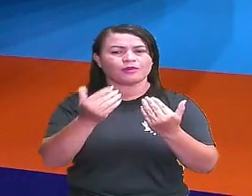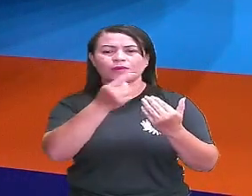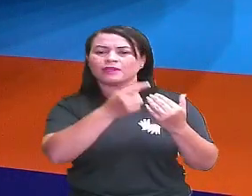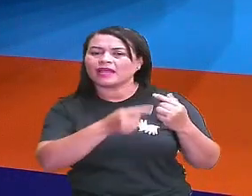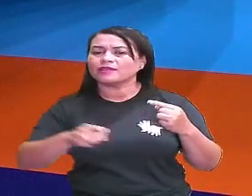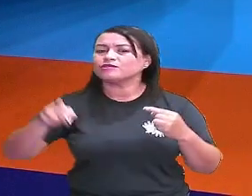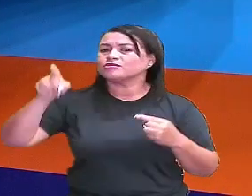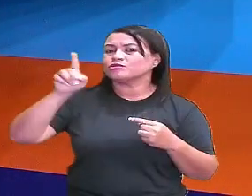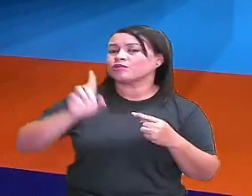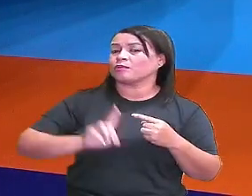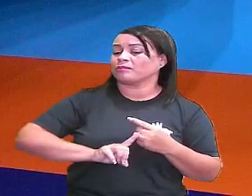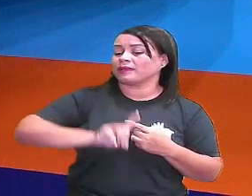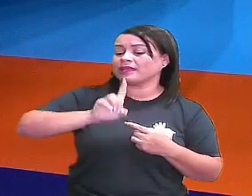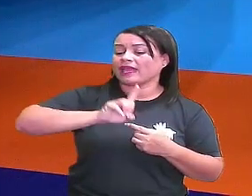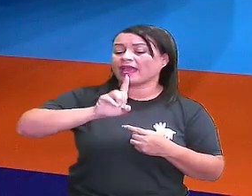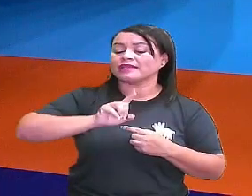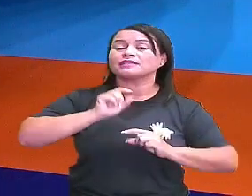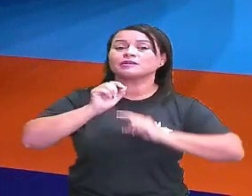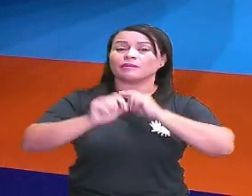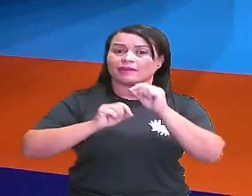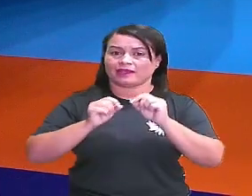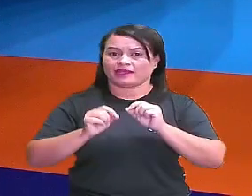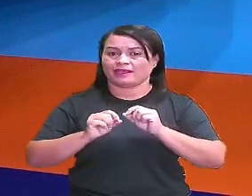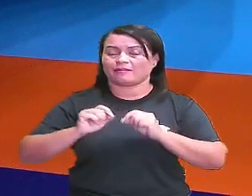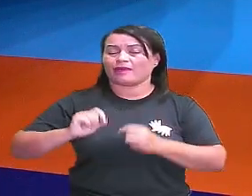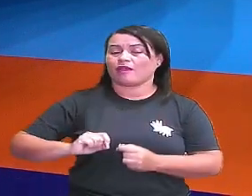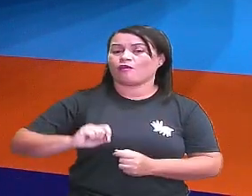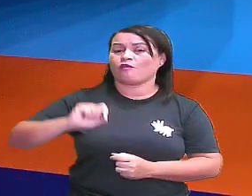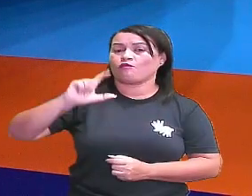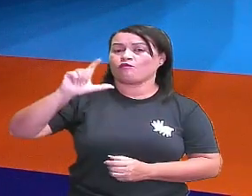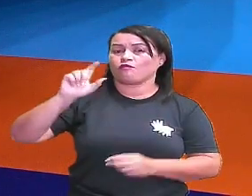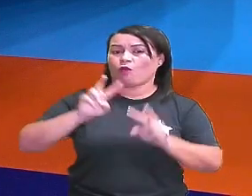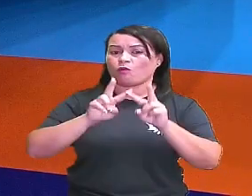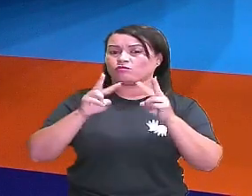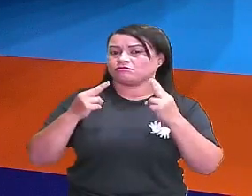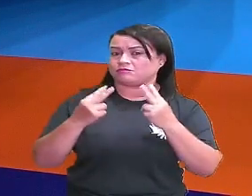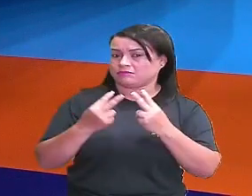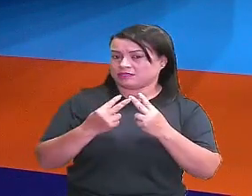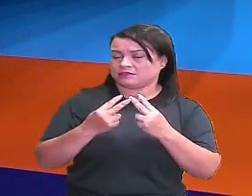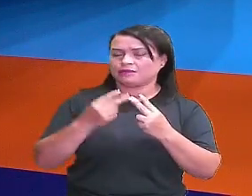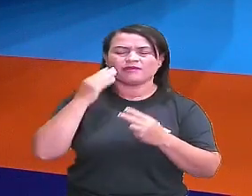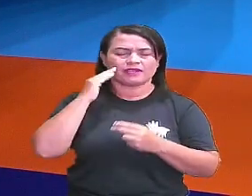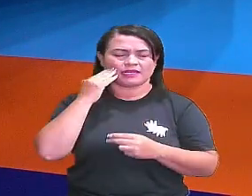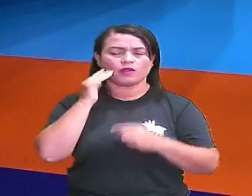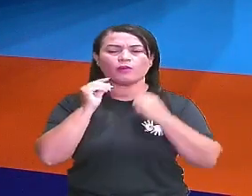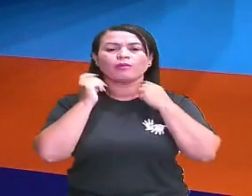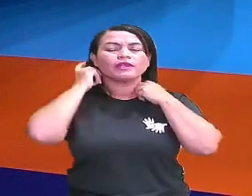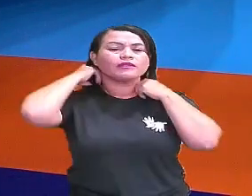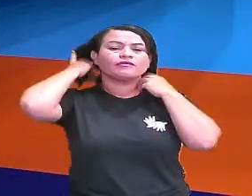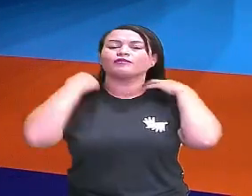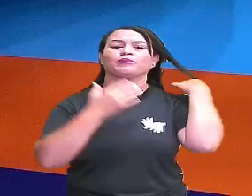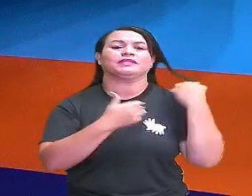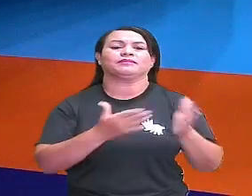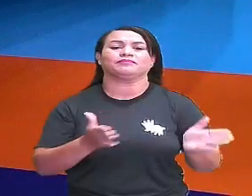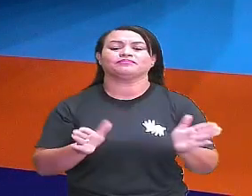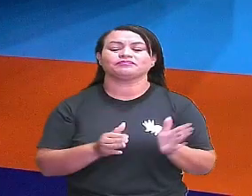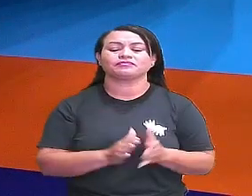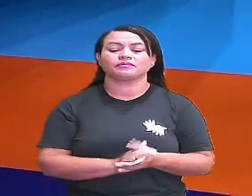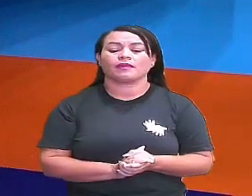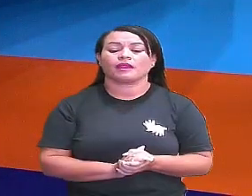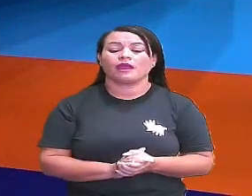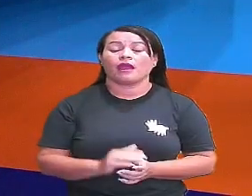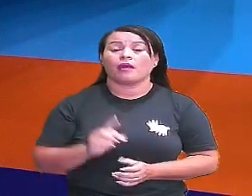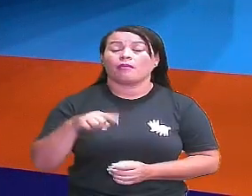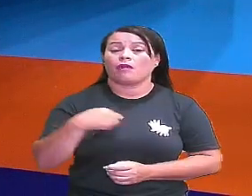medida de capacidade com volume, tá? E aí a gente vai entender um pouquinho disso. Vamos seguir. Para a